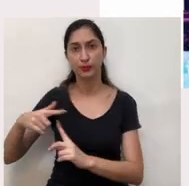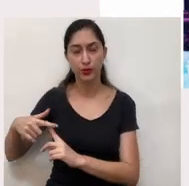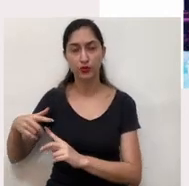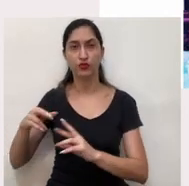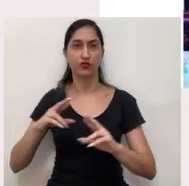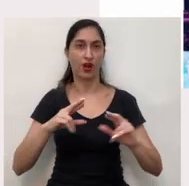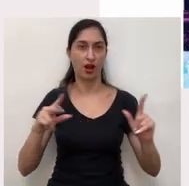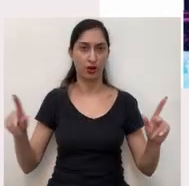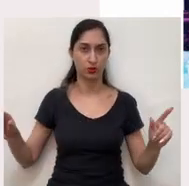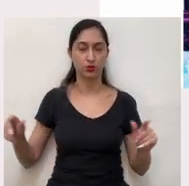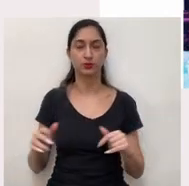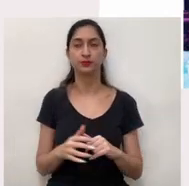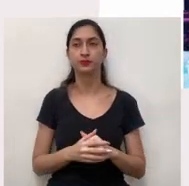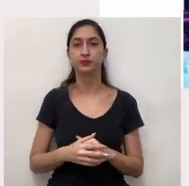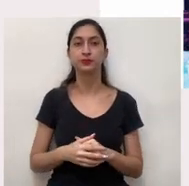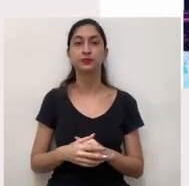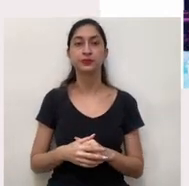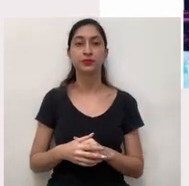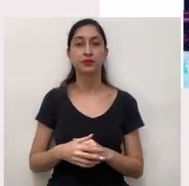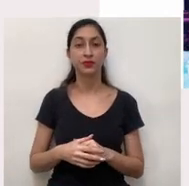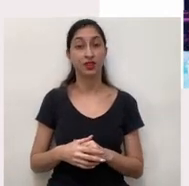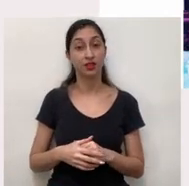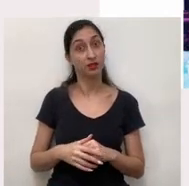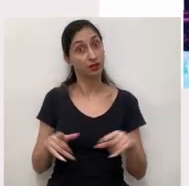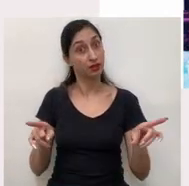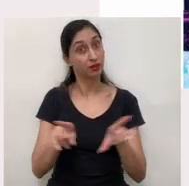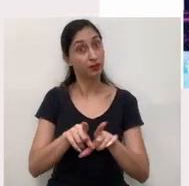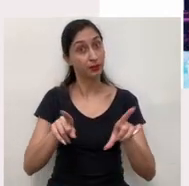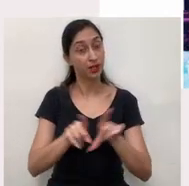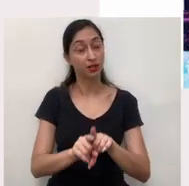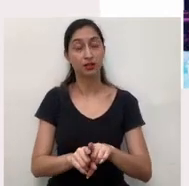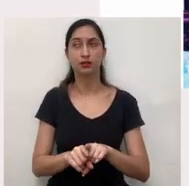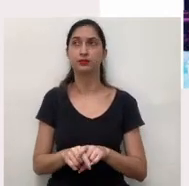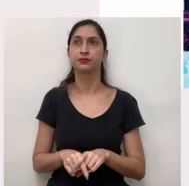rigores, vamos dizer assim, né? E ainda assim,